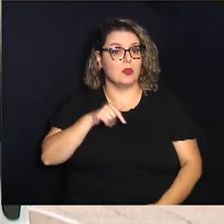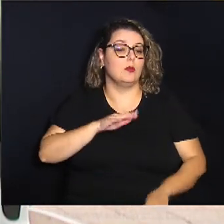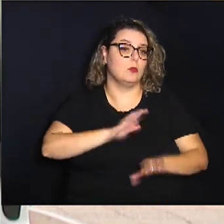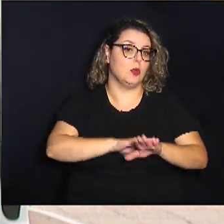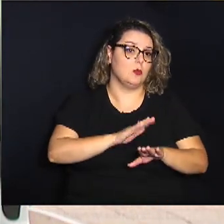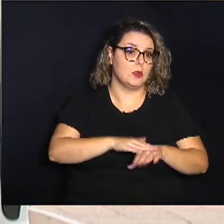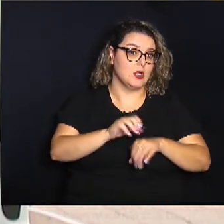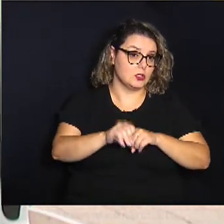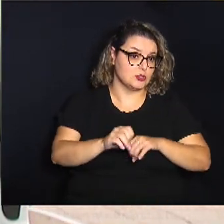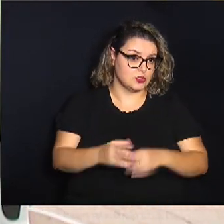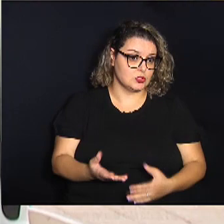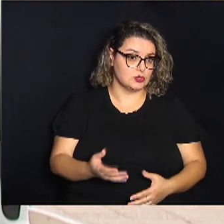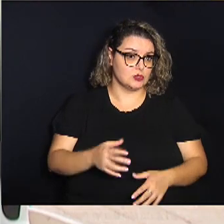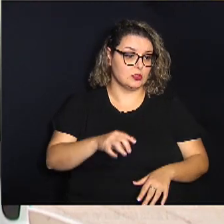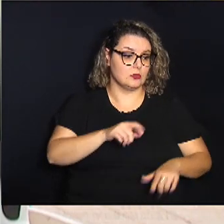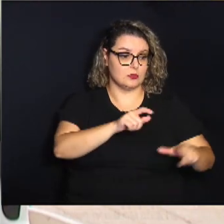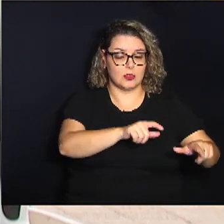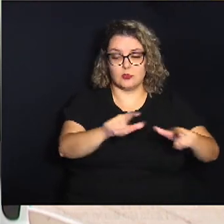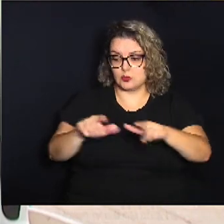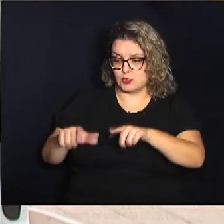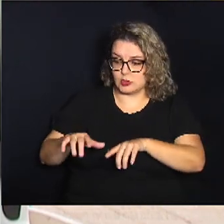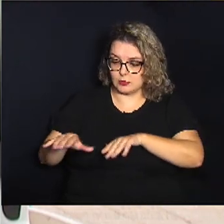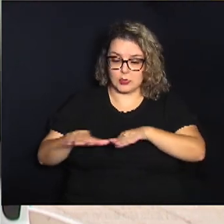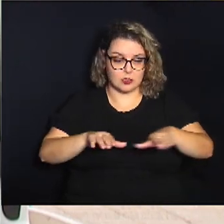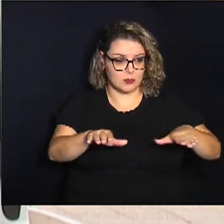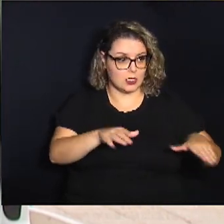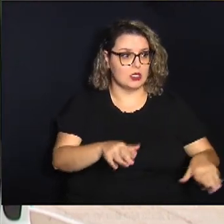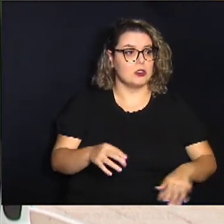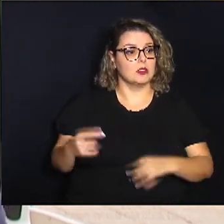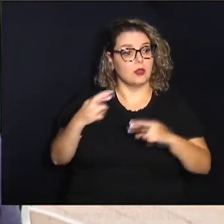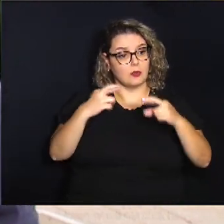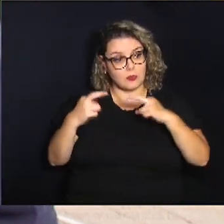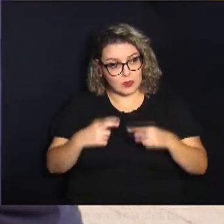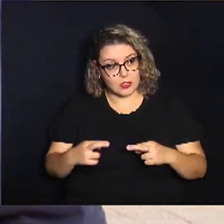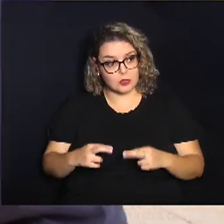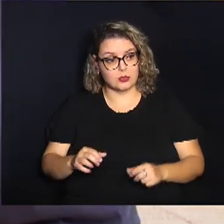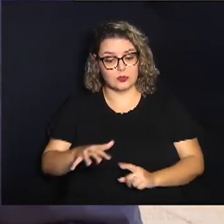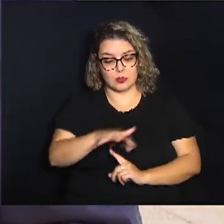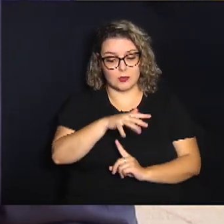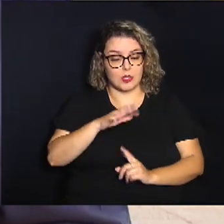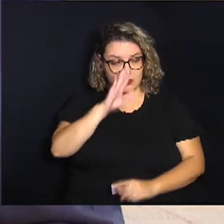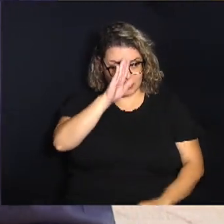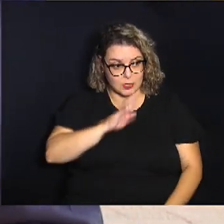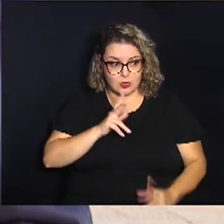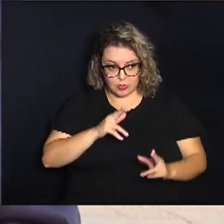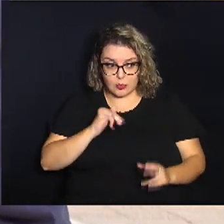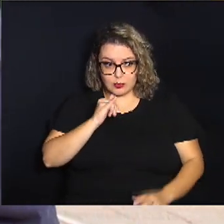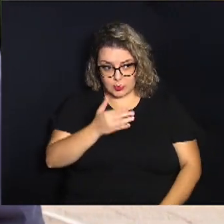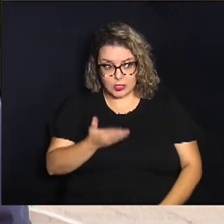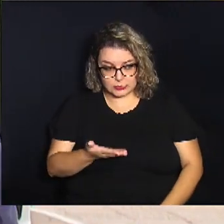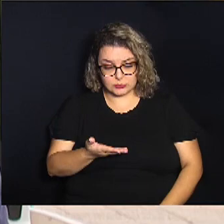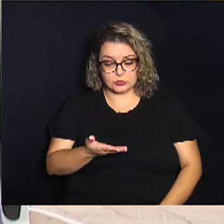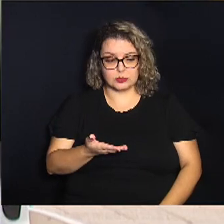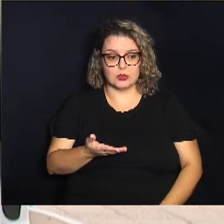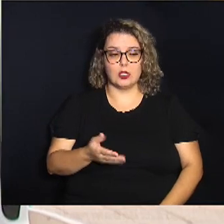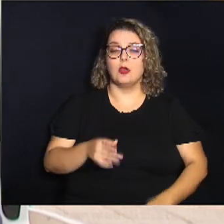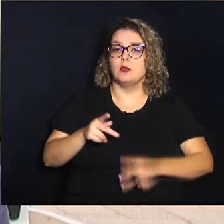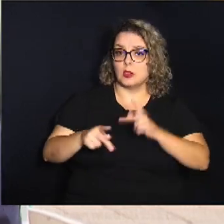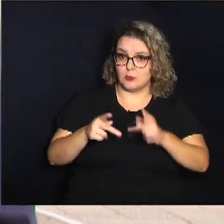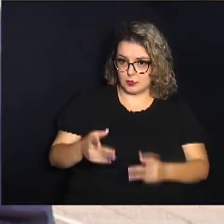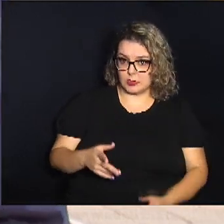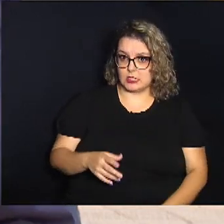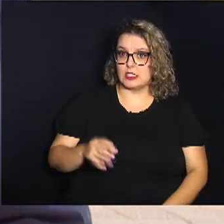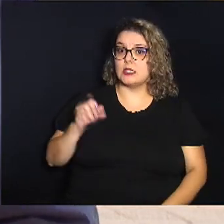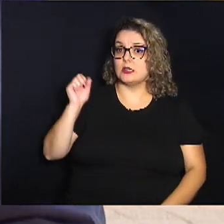educativa itinerante né, Júlio? que oferece inspeções ambientais gratuitas como a gente já falou para a população